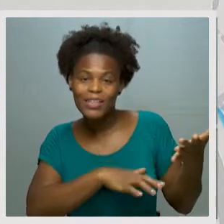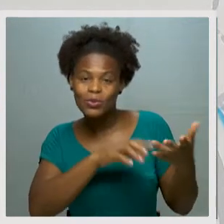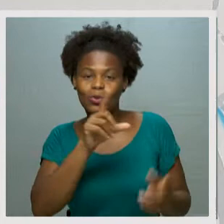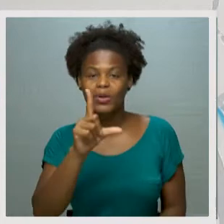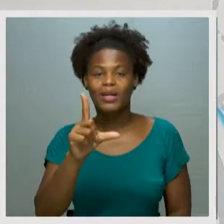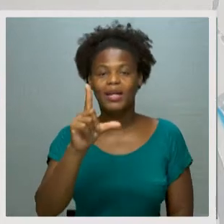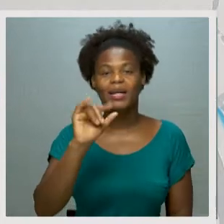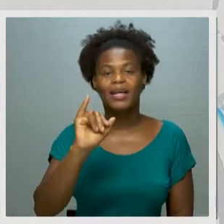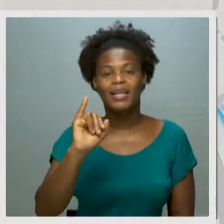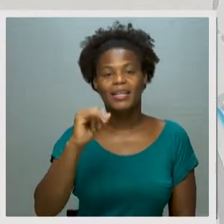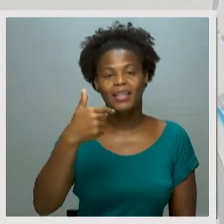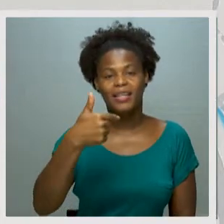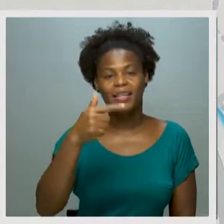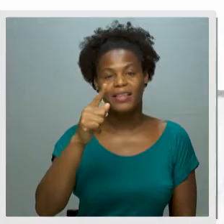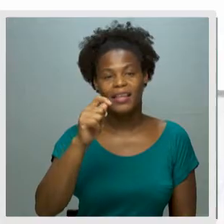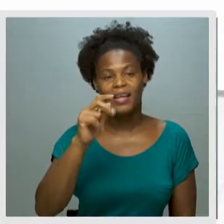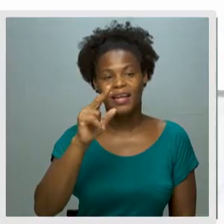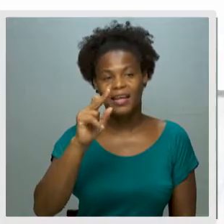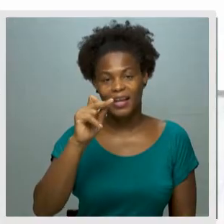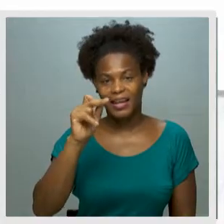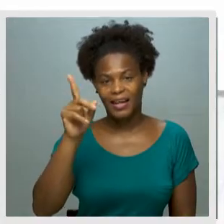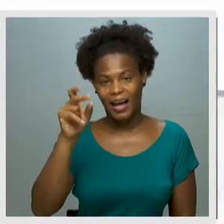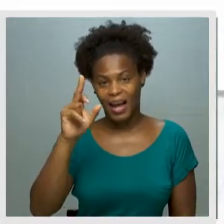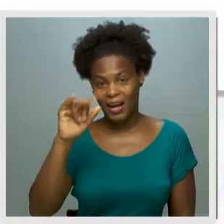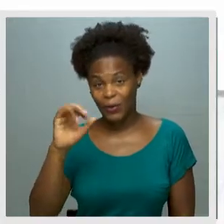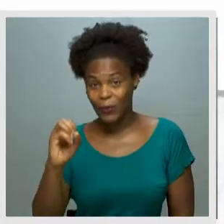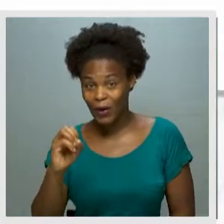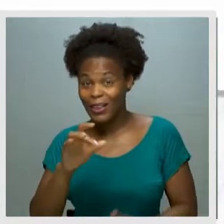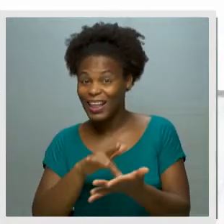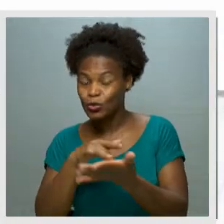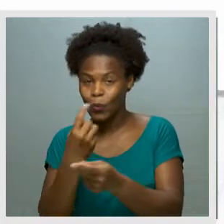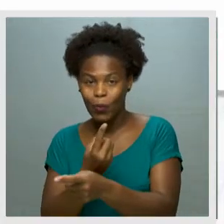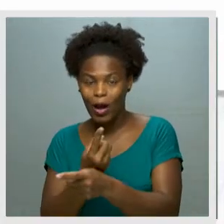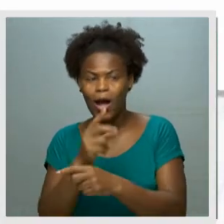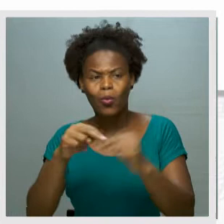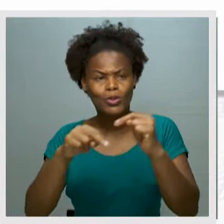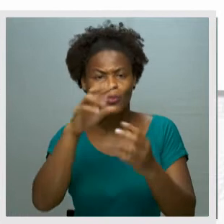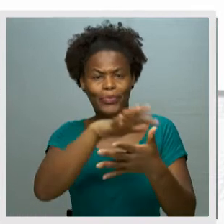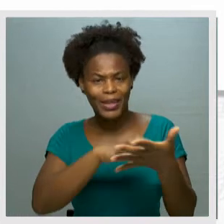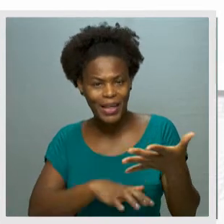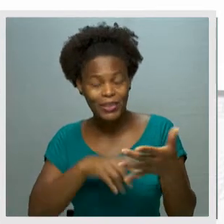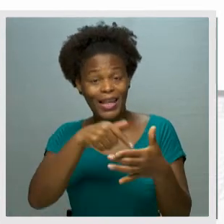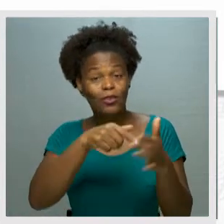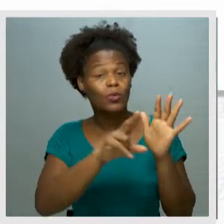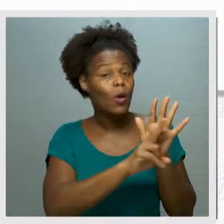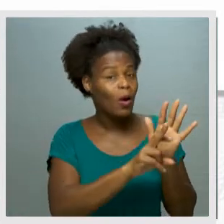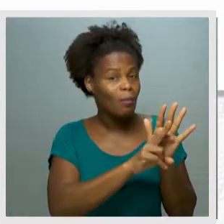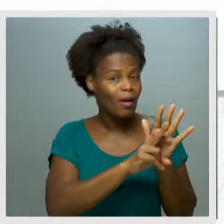texto literário. Um texto literário é uma construção textual de acordo com as